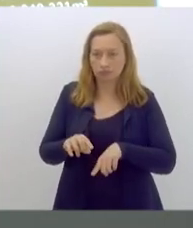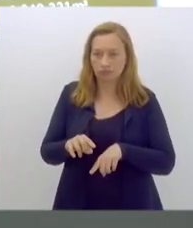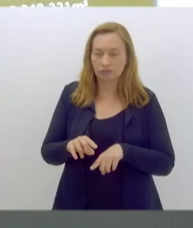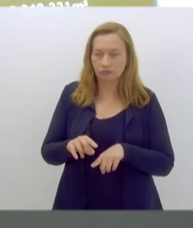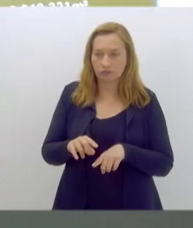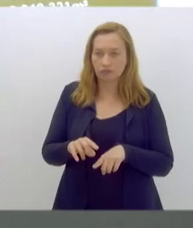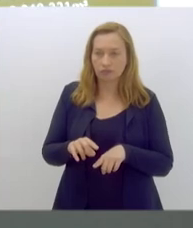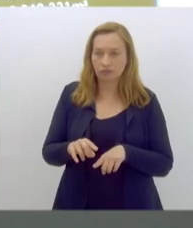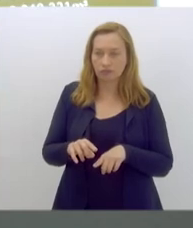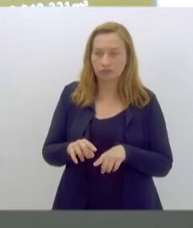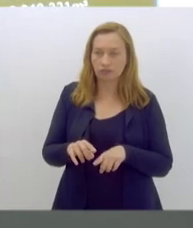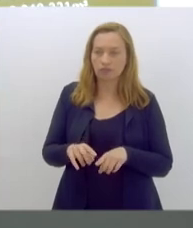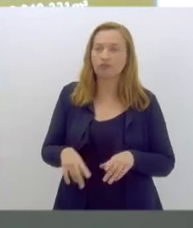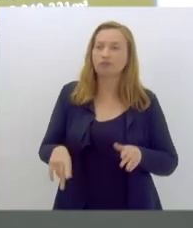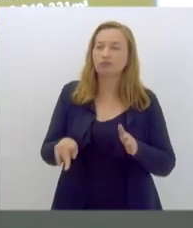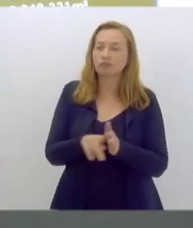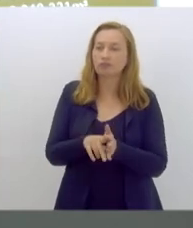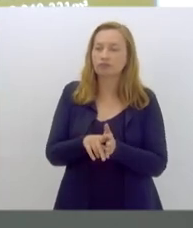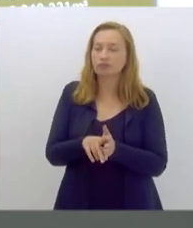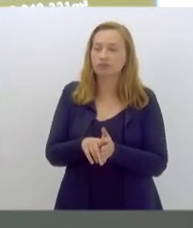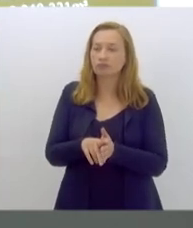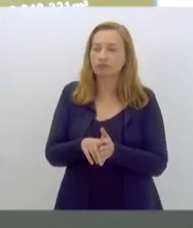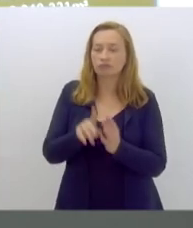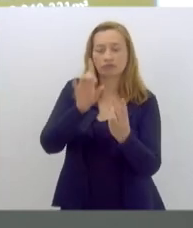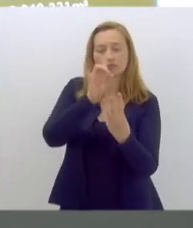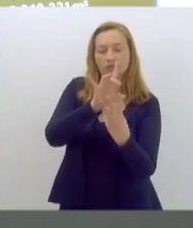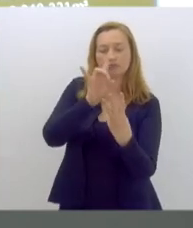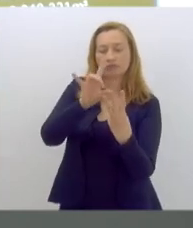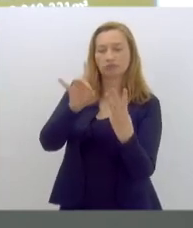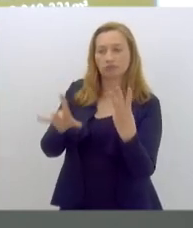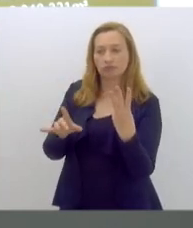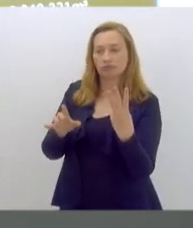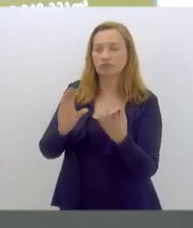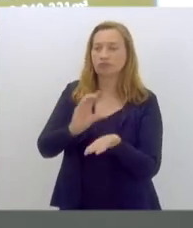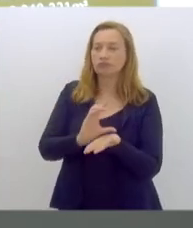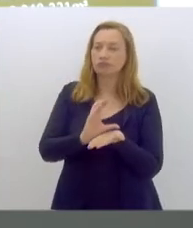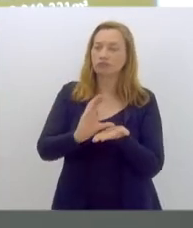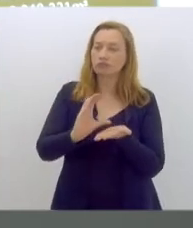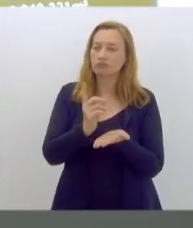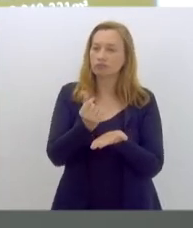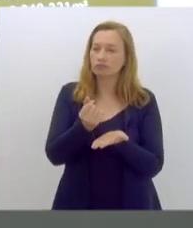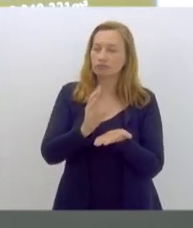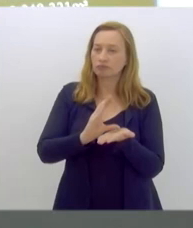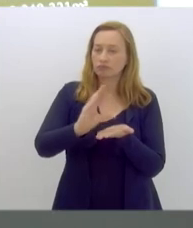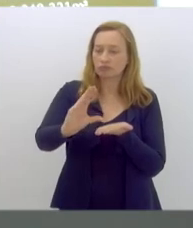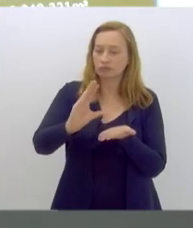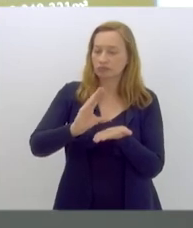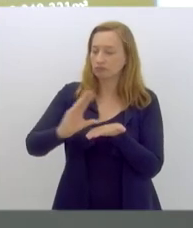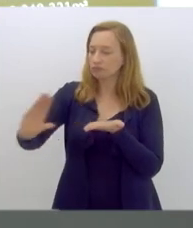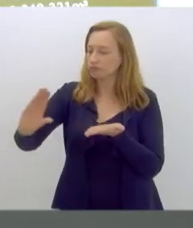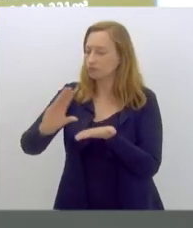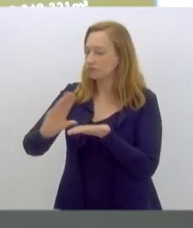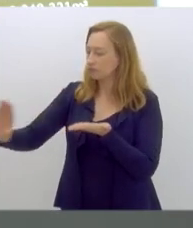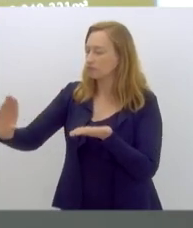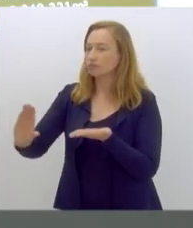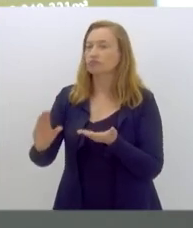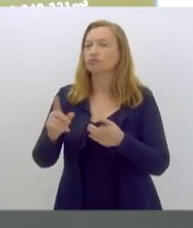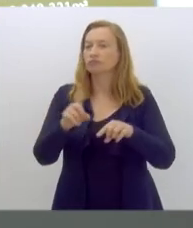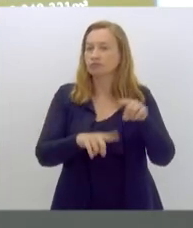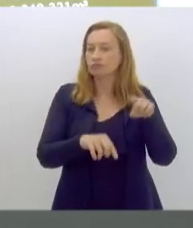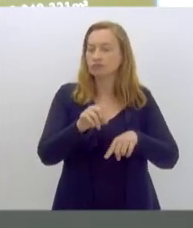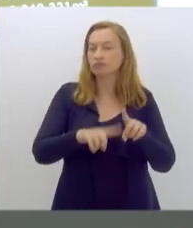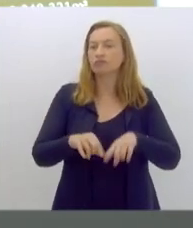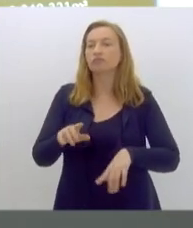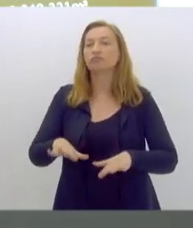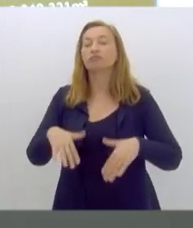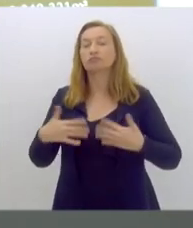oriundos dessas ações finalísticas esses recursos serão destinados a essas ações e a esses produtos né então a gente